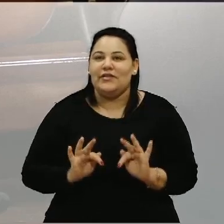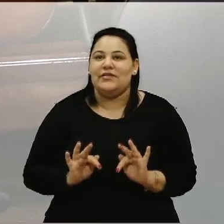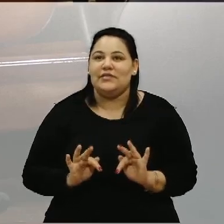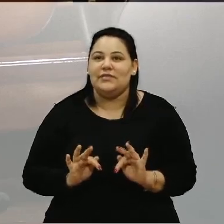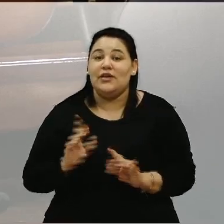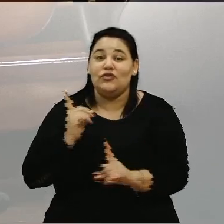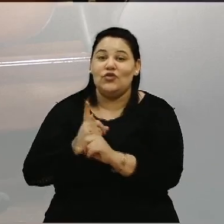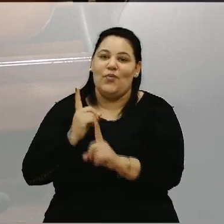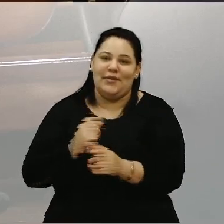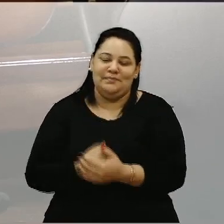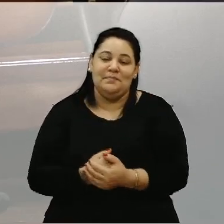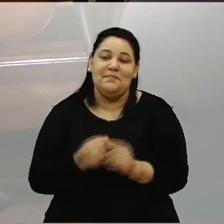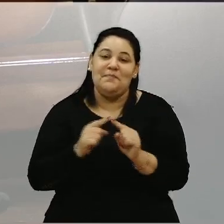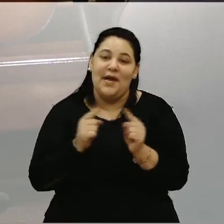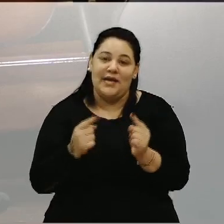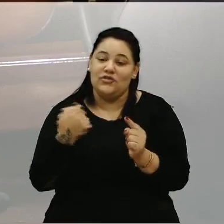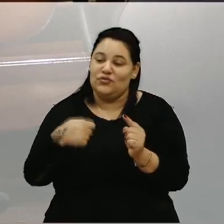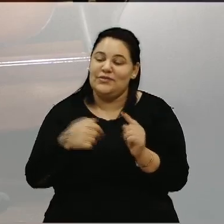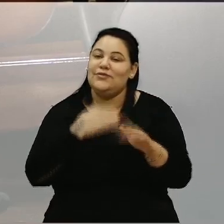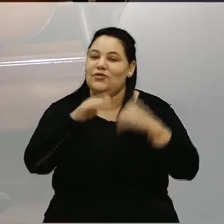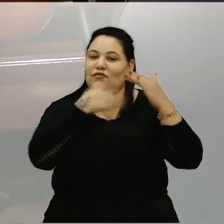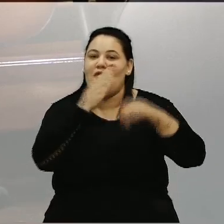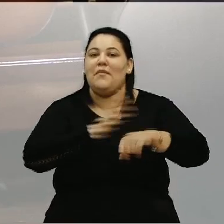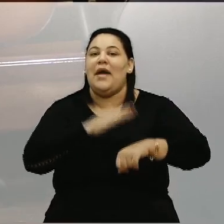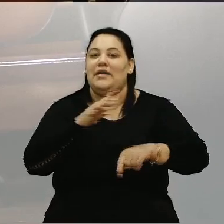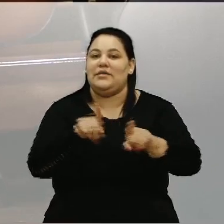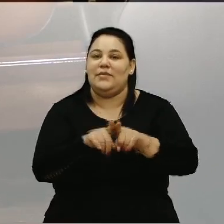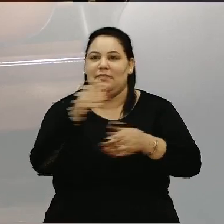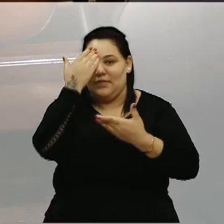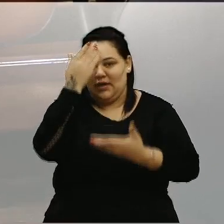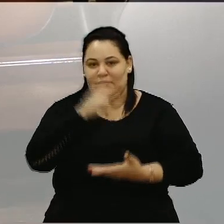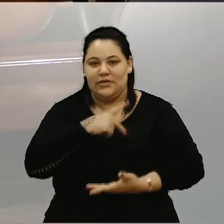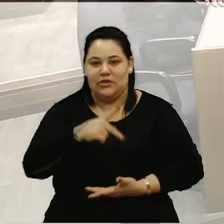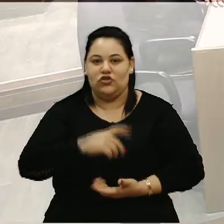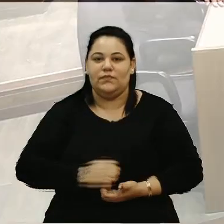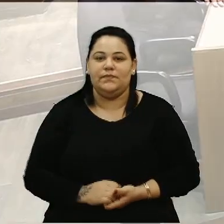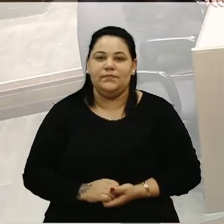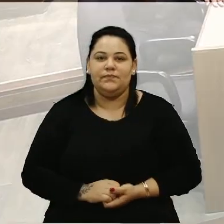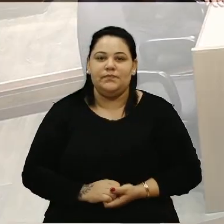bastidores, mas nós precisamos avançar. Obrigado, presidente. Declaração.